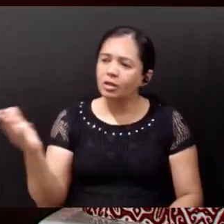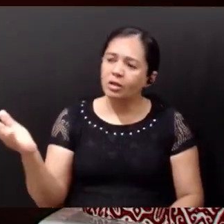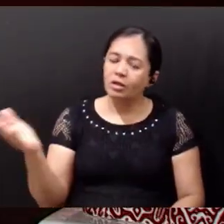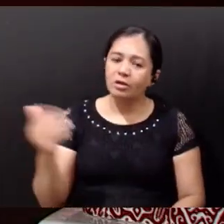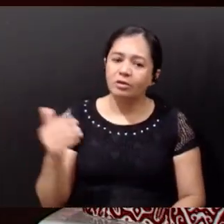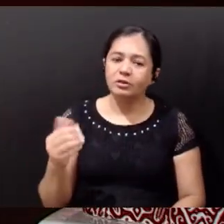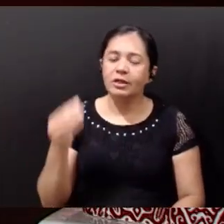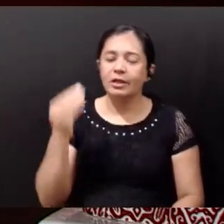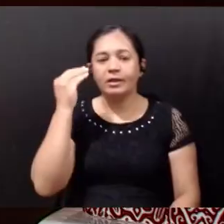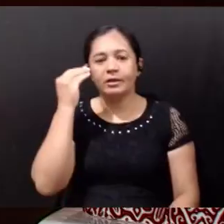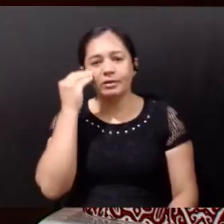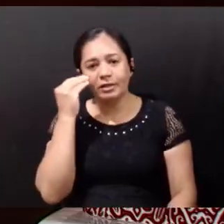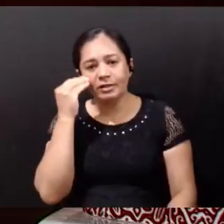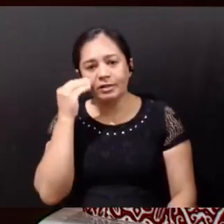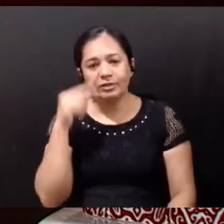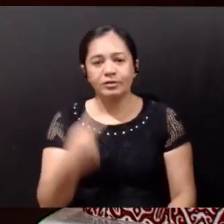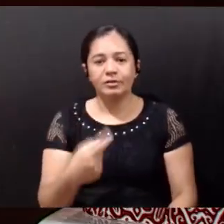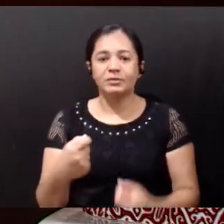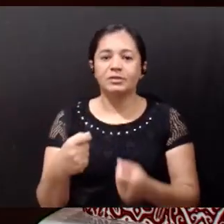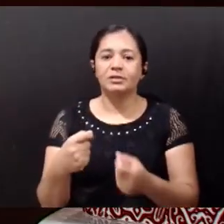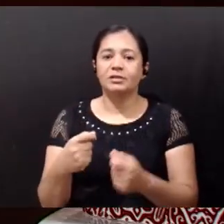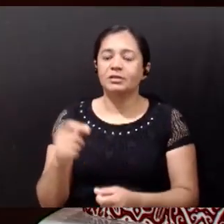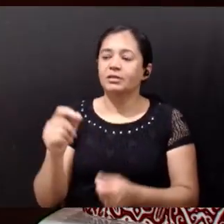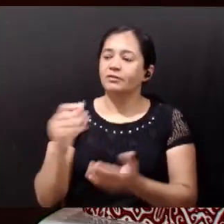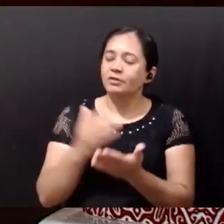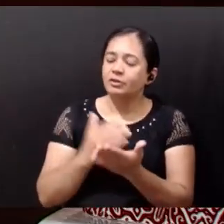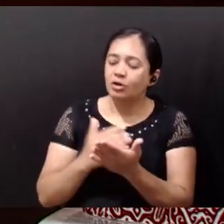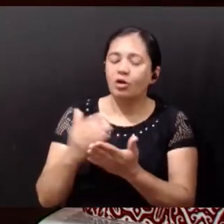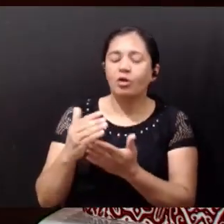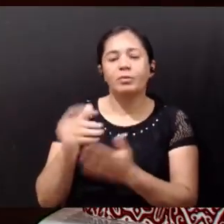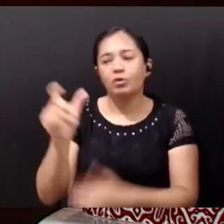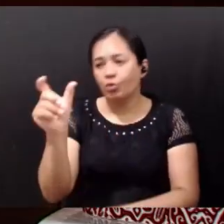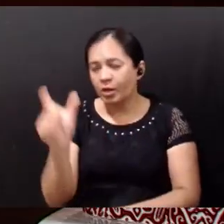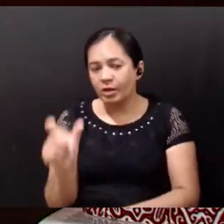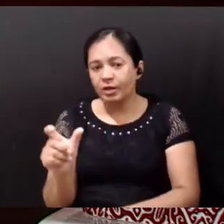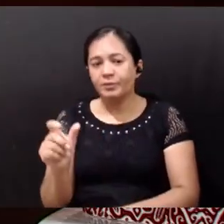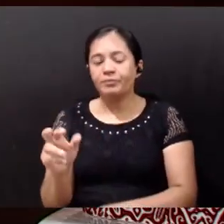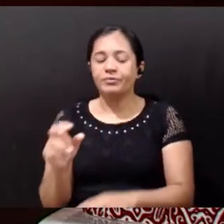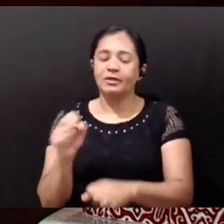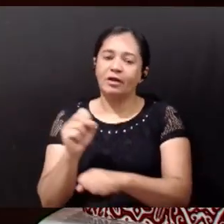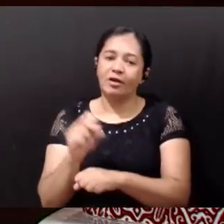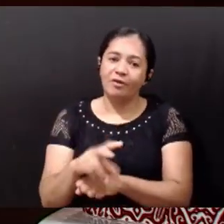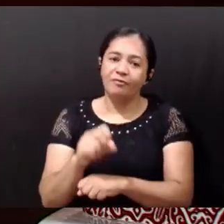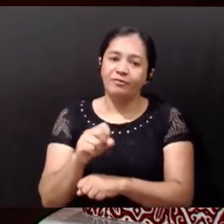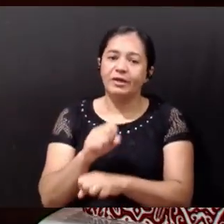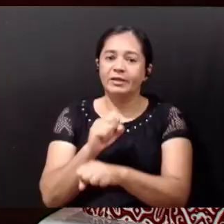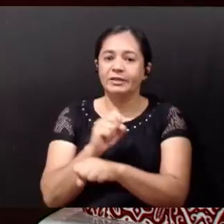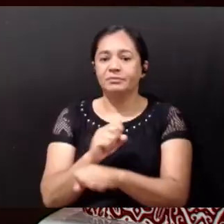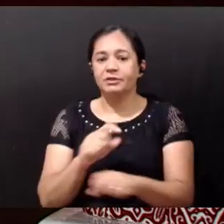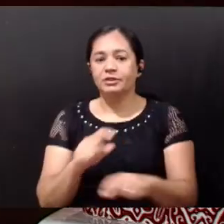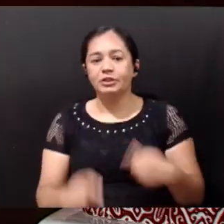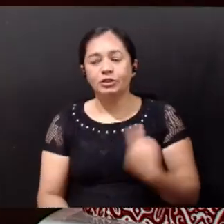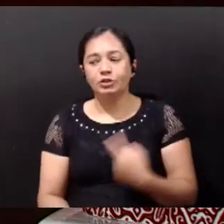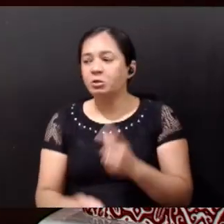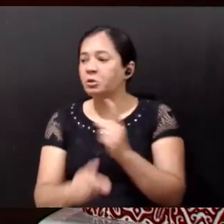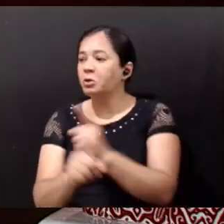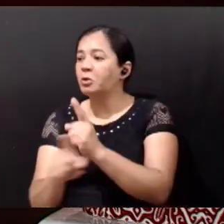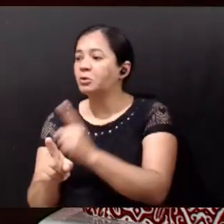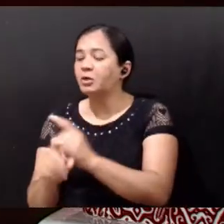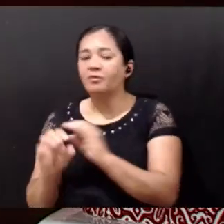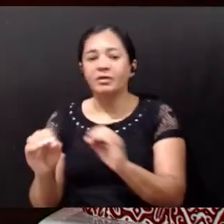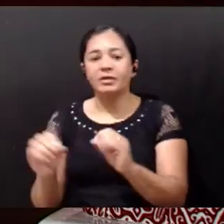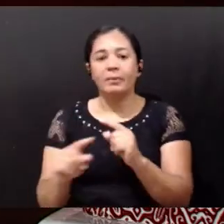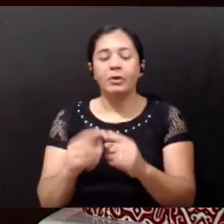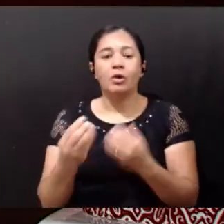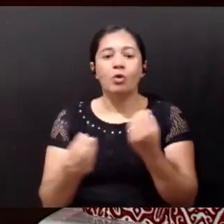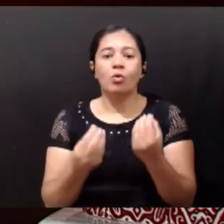tinha que fazer o cartão recomeço, esperar uma vaga, e muitas vezes a gente não encontrava mais eles, né? Porque não tem nem como entrar em contato.